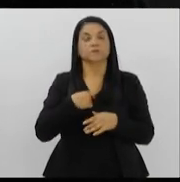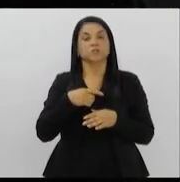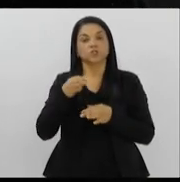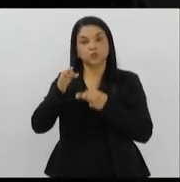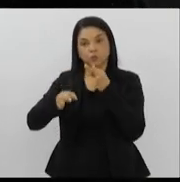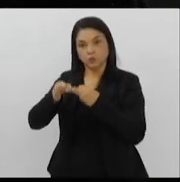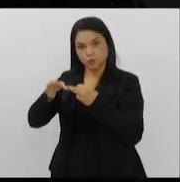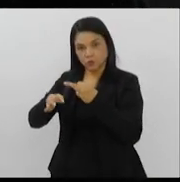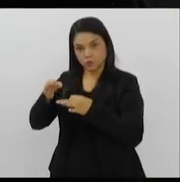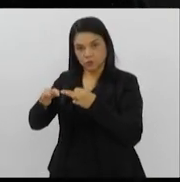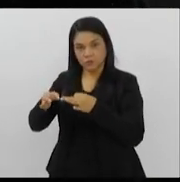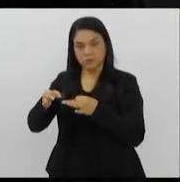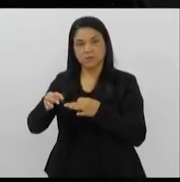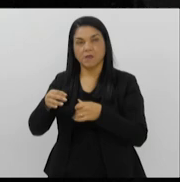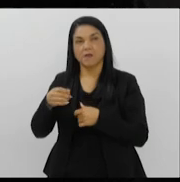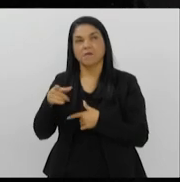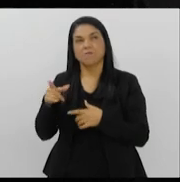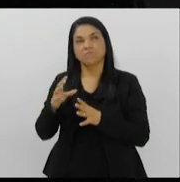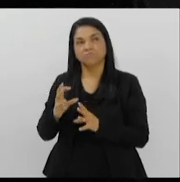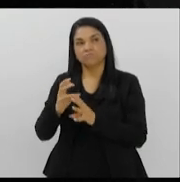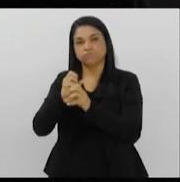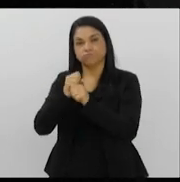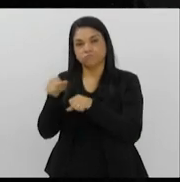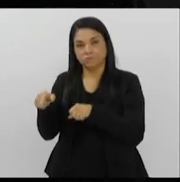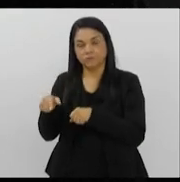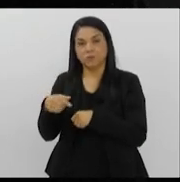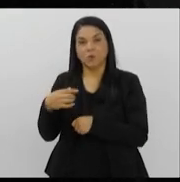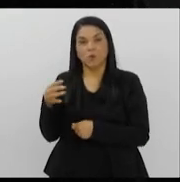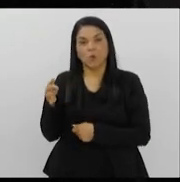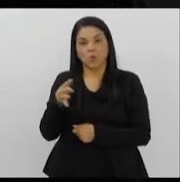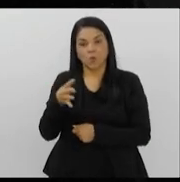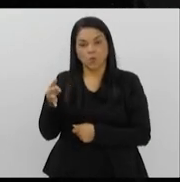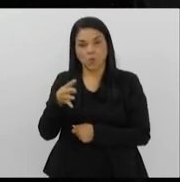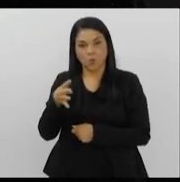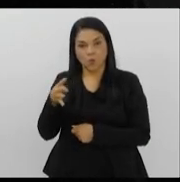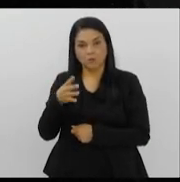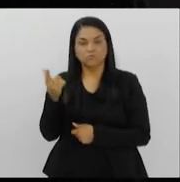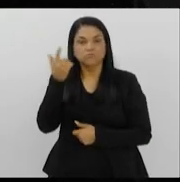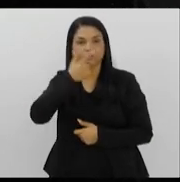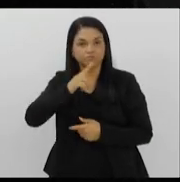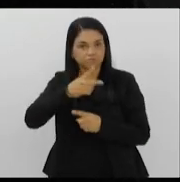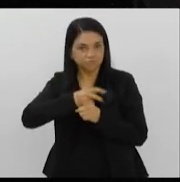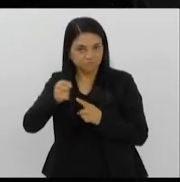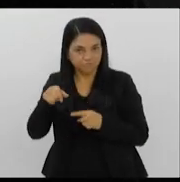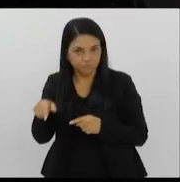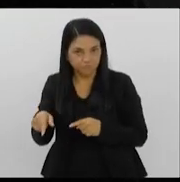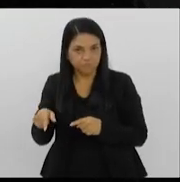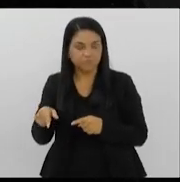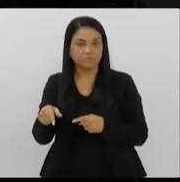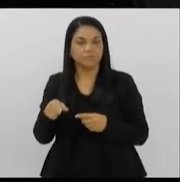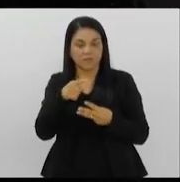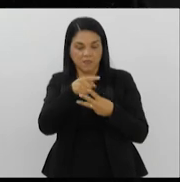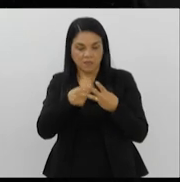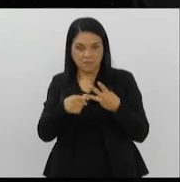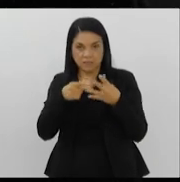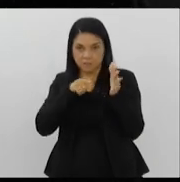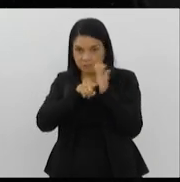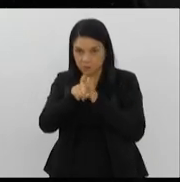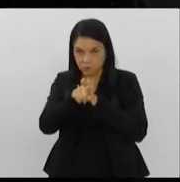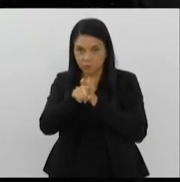Procuradoria. 44 foram vencedores da anulação das três questões e 400